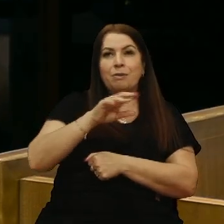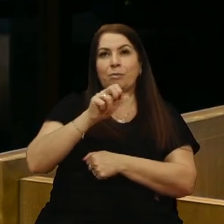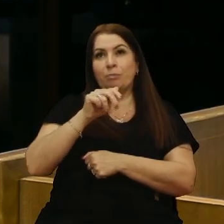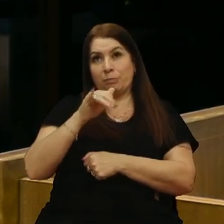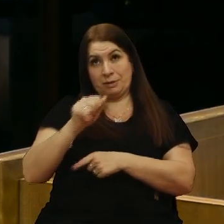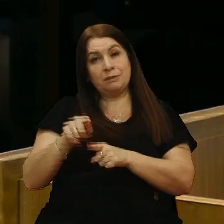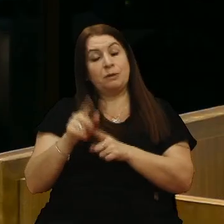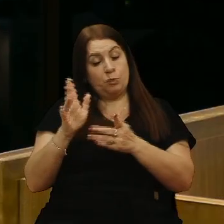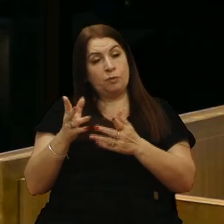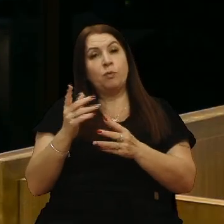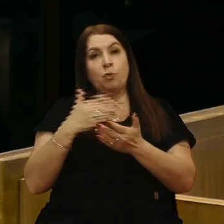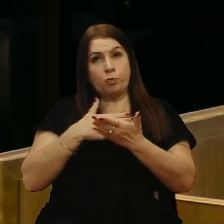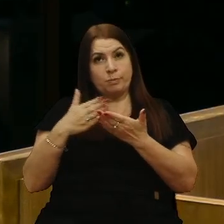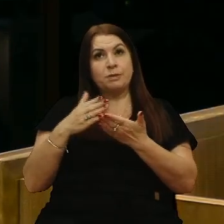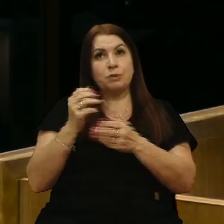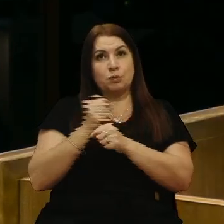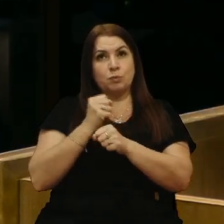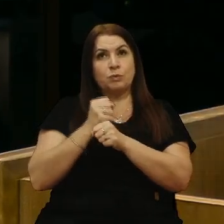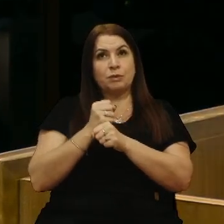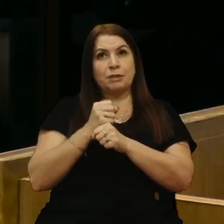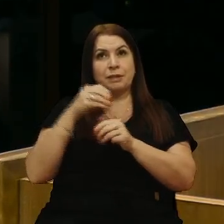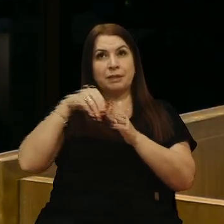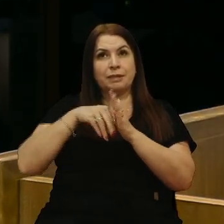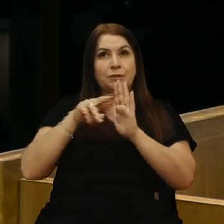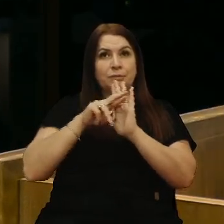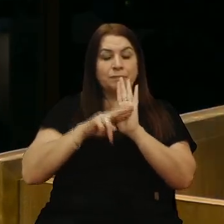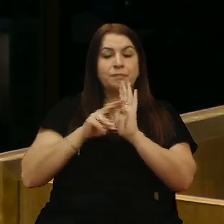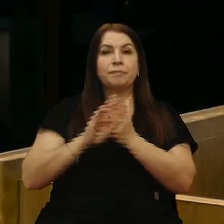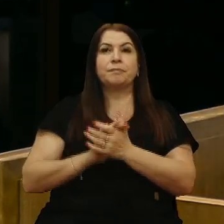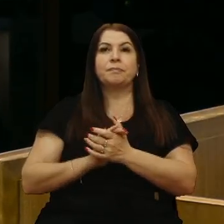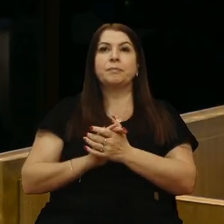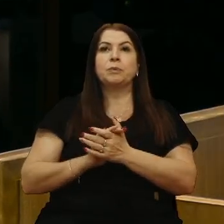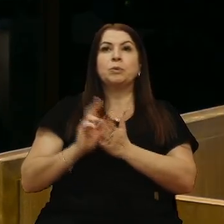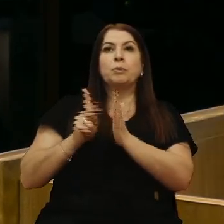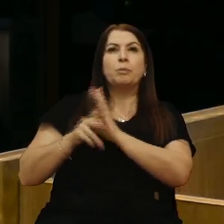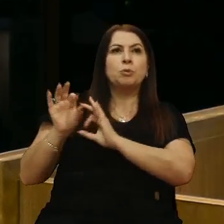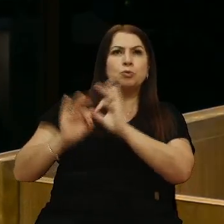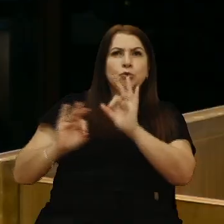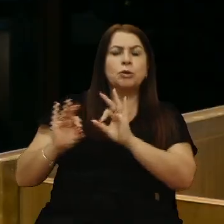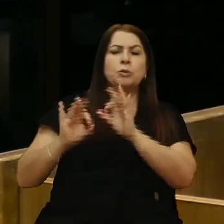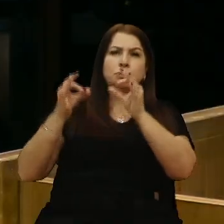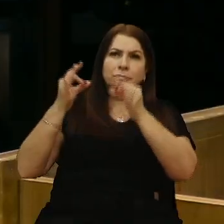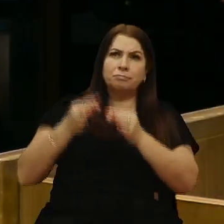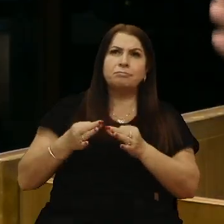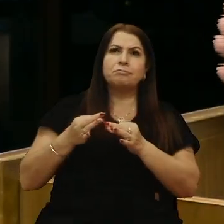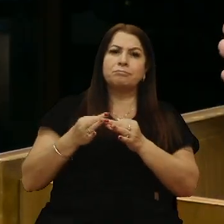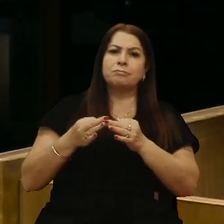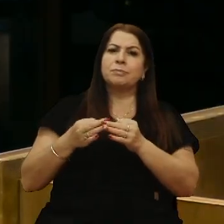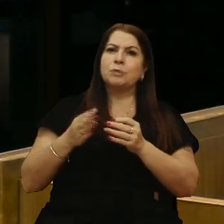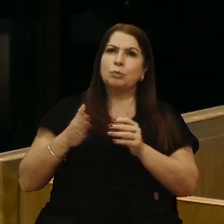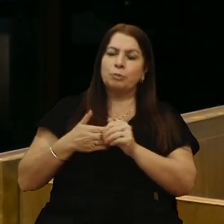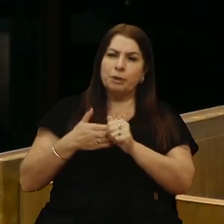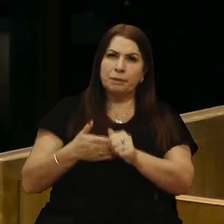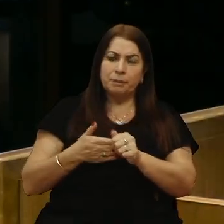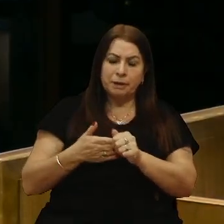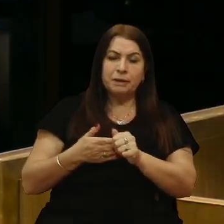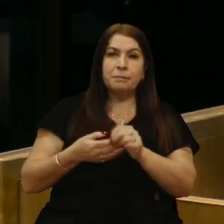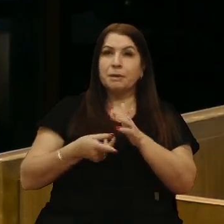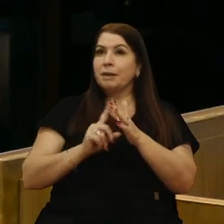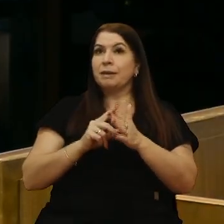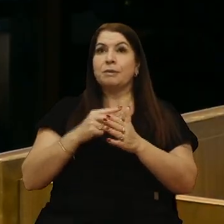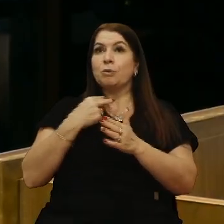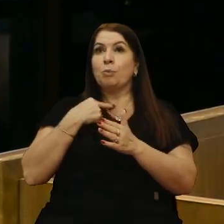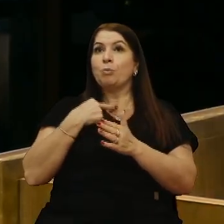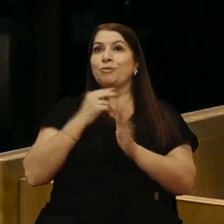poder construir dentro das devidas regras, com projeto, tudo direitinho, devido ao acompanhamento, mas antes não